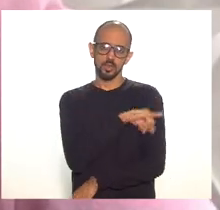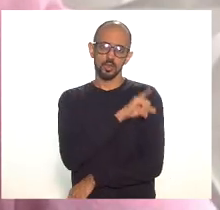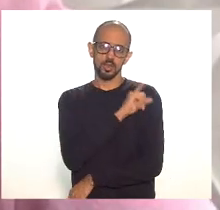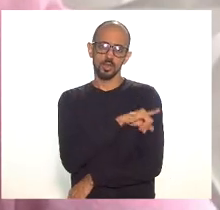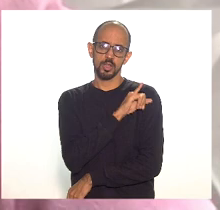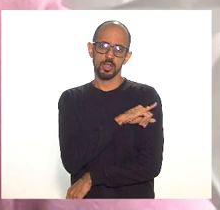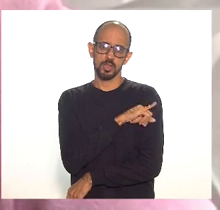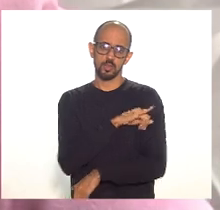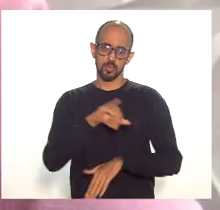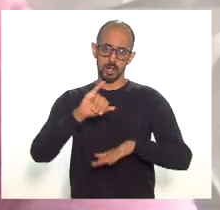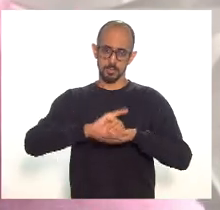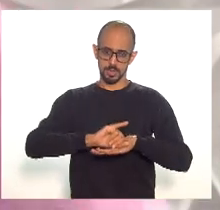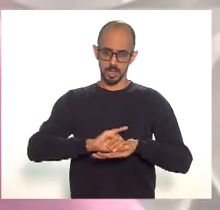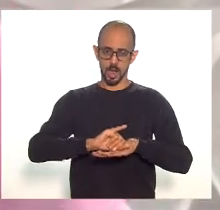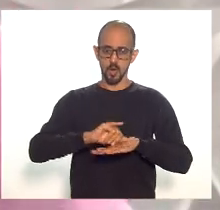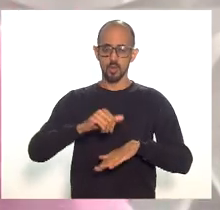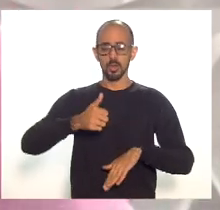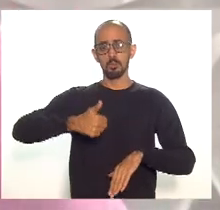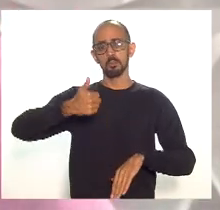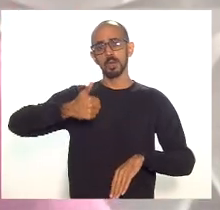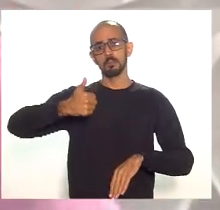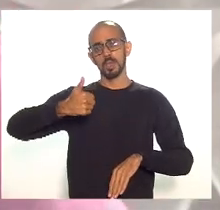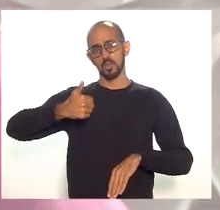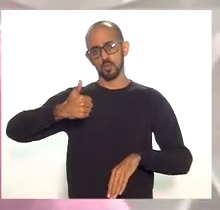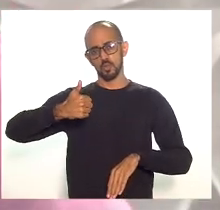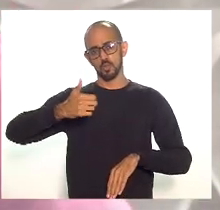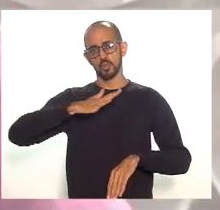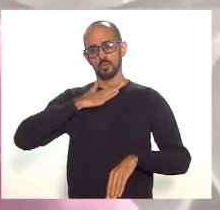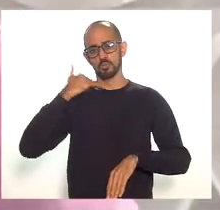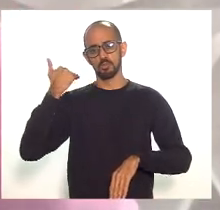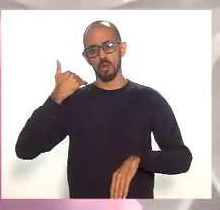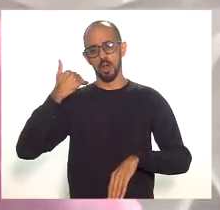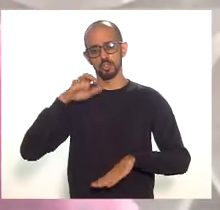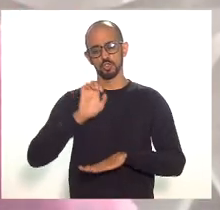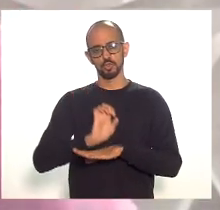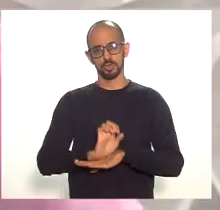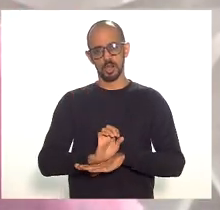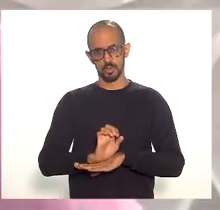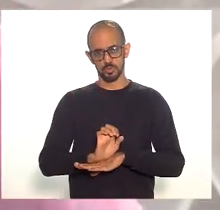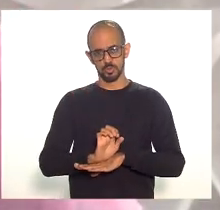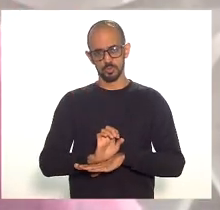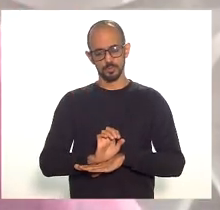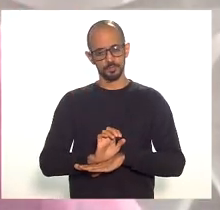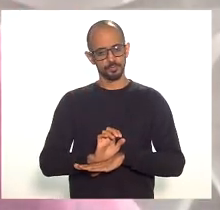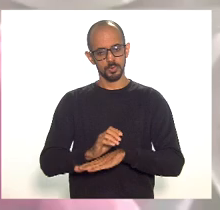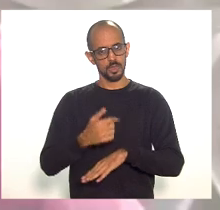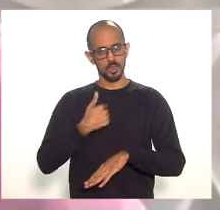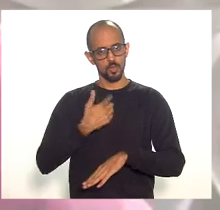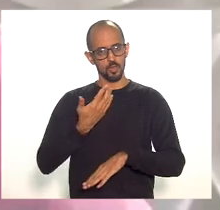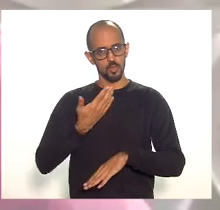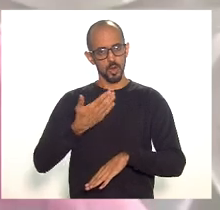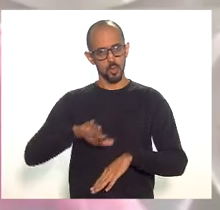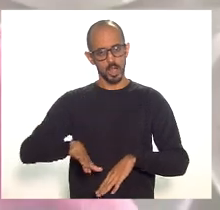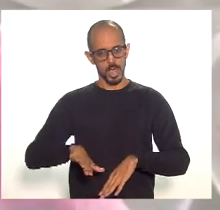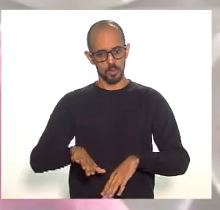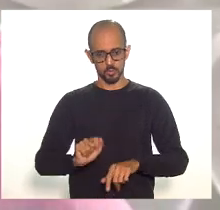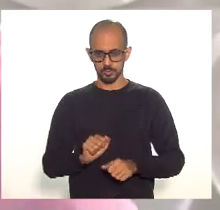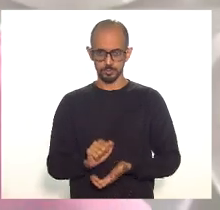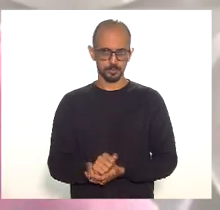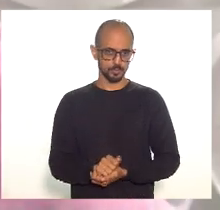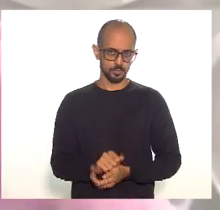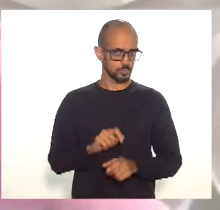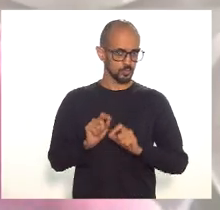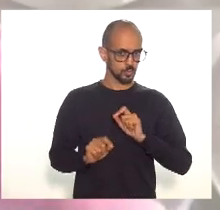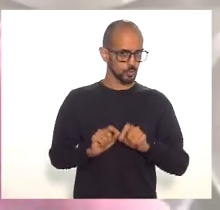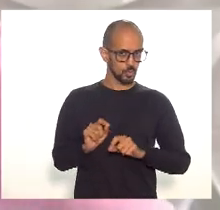vem ocupando o primeiro lugar em mortes em nosso estado. Então, não quero não só